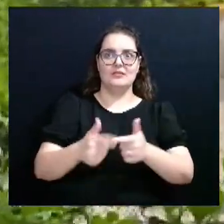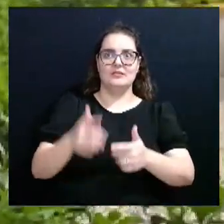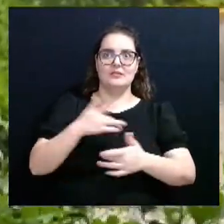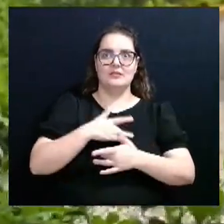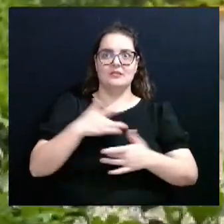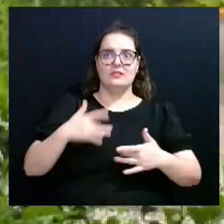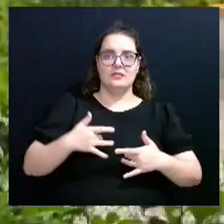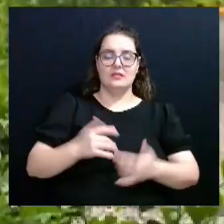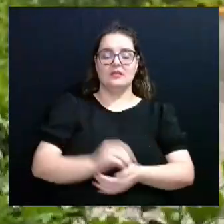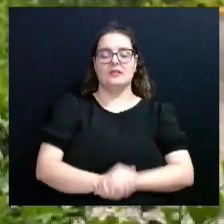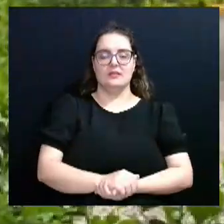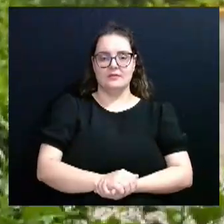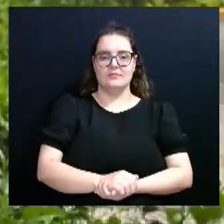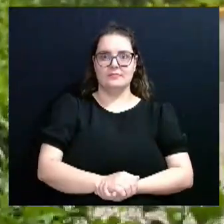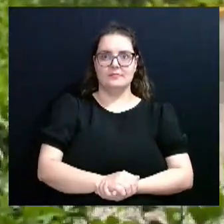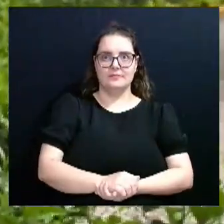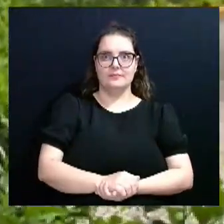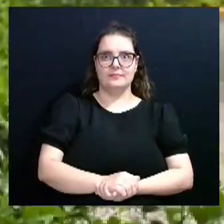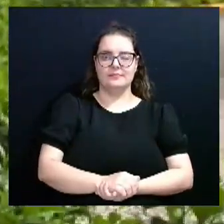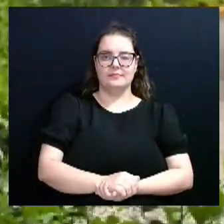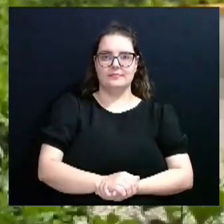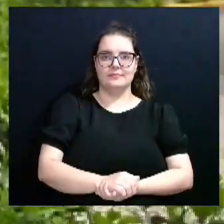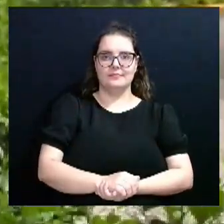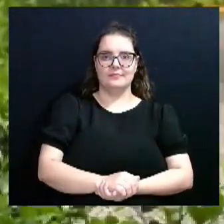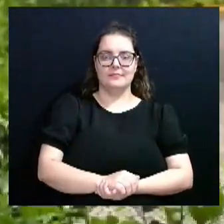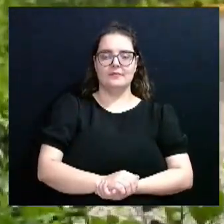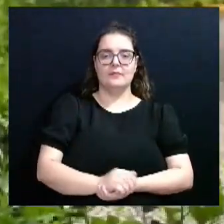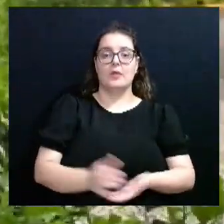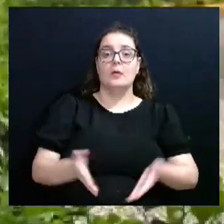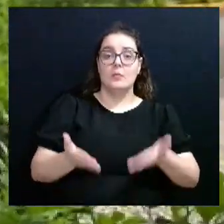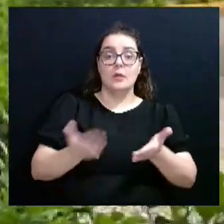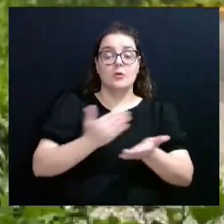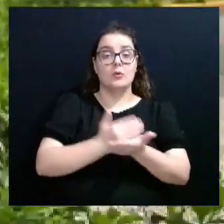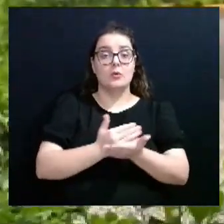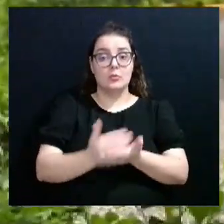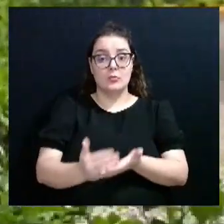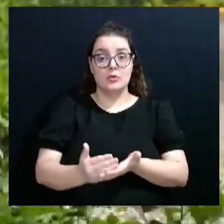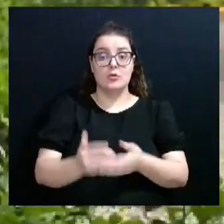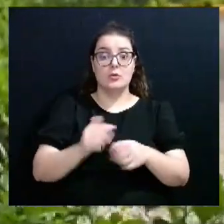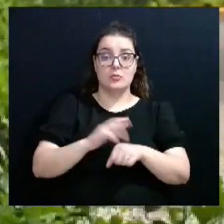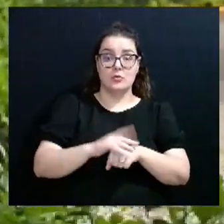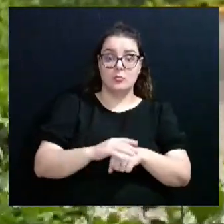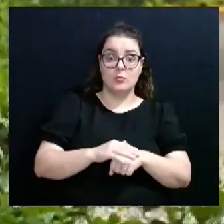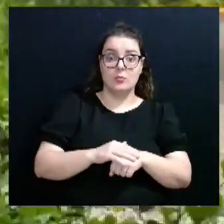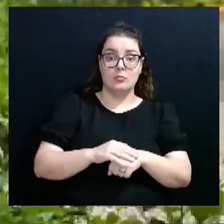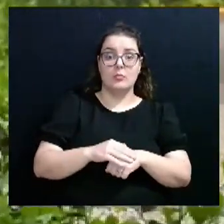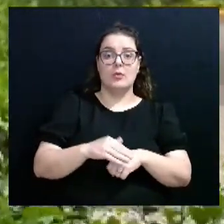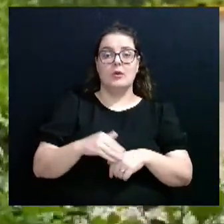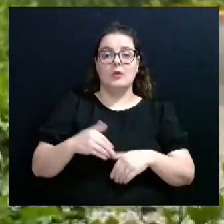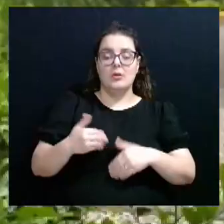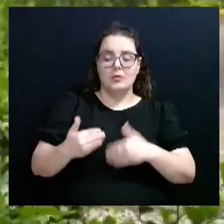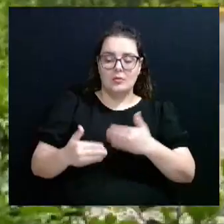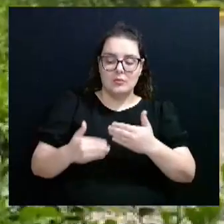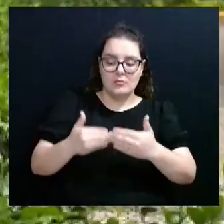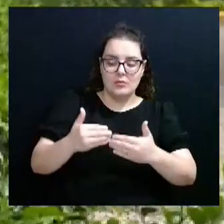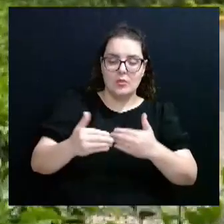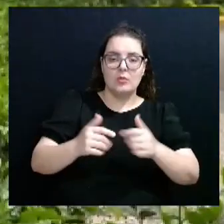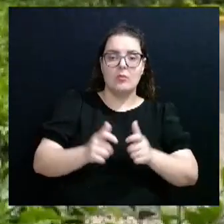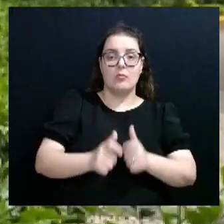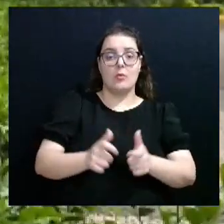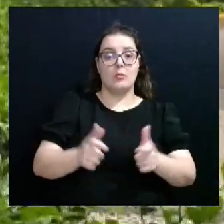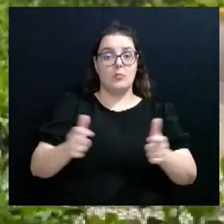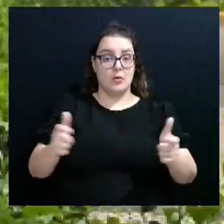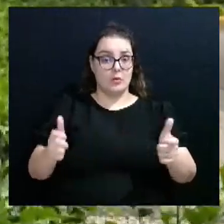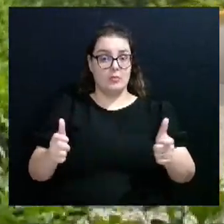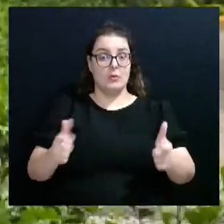seus casos mais leves e iniciais, uma doença lentamente progressiva, é muito plausível